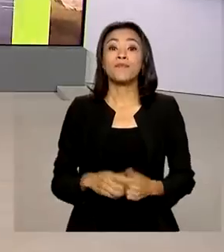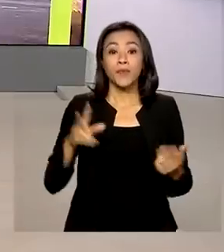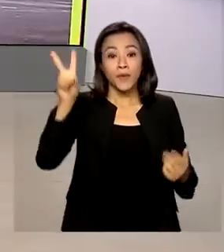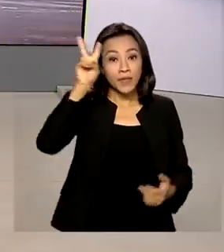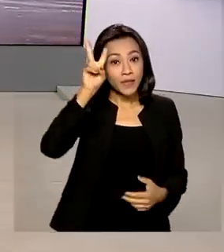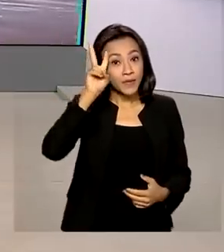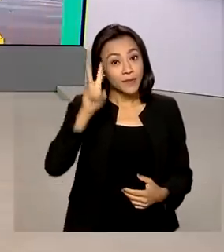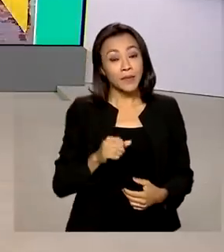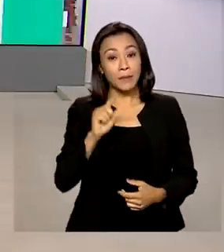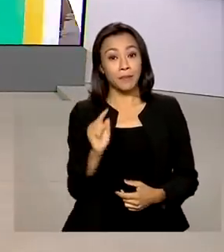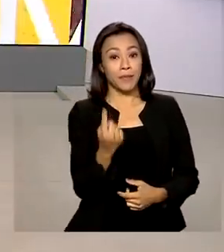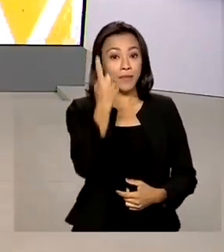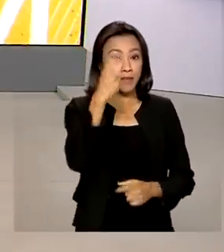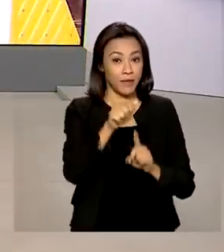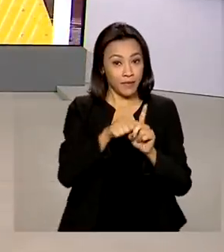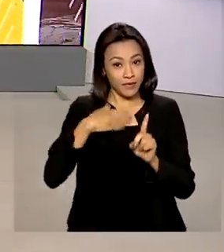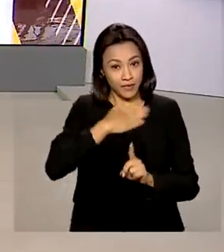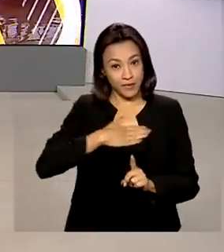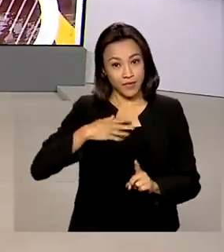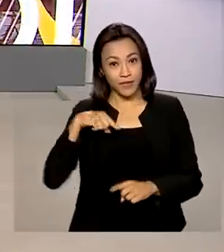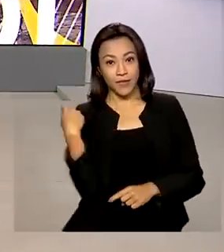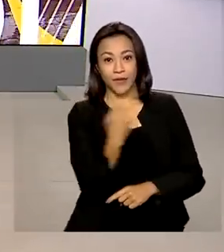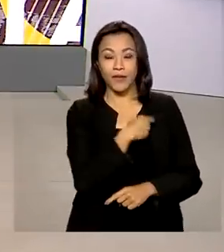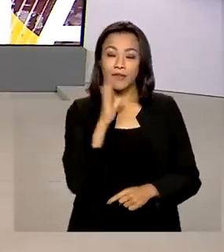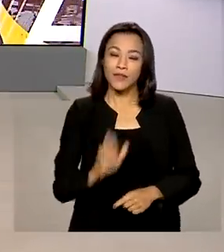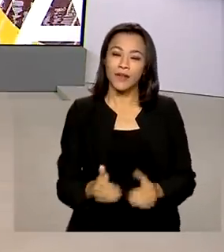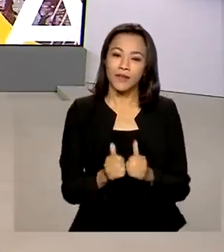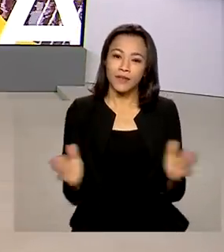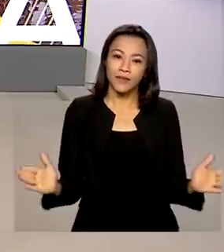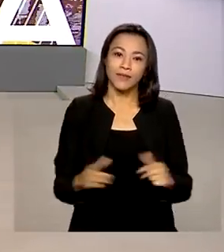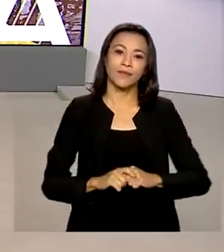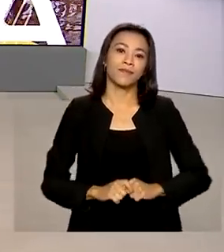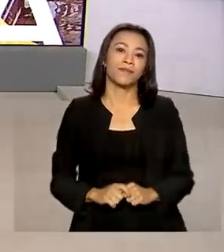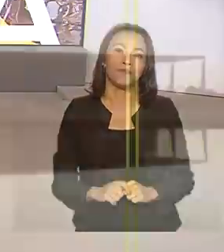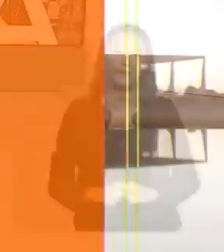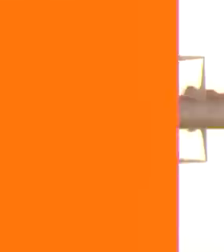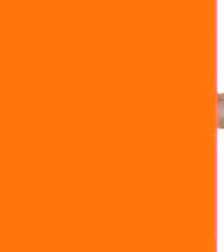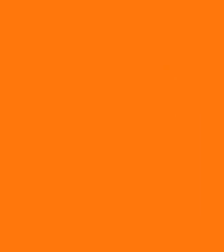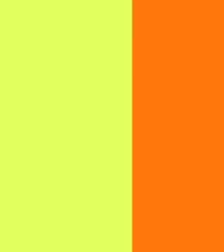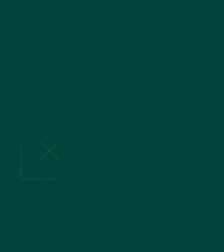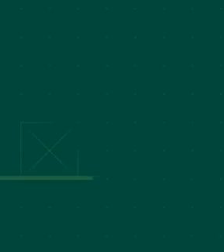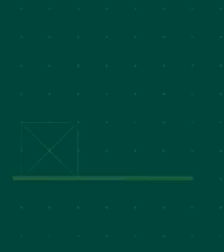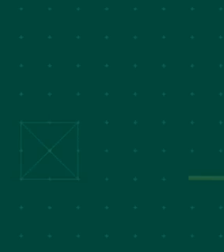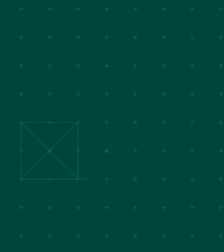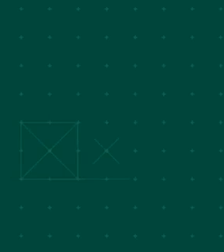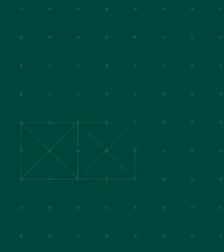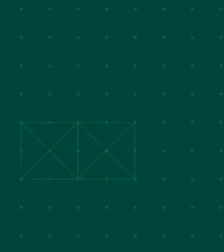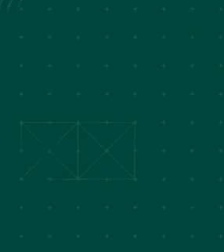segunda-feira 1º de agosto o Brasil em dia já está no ar a